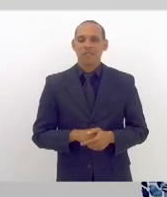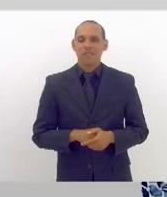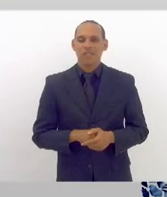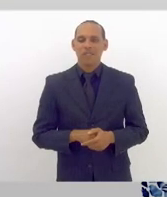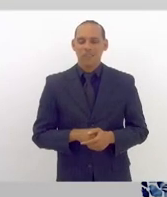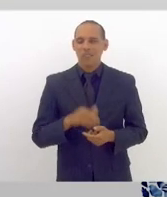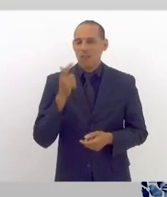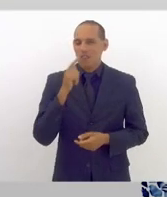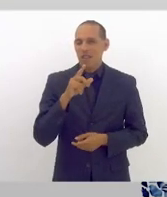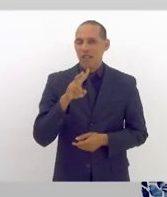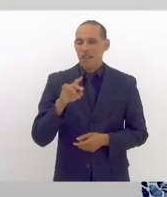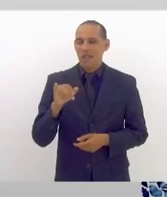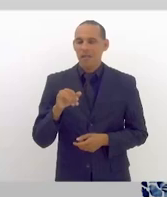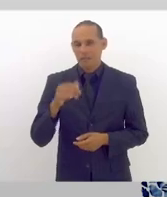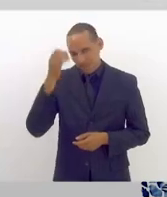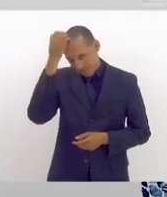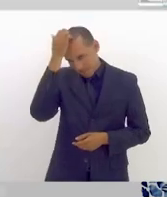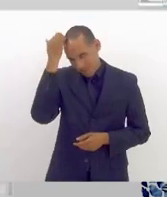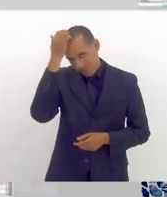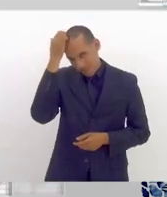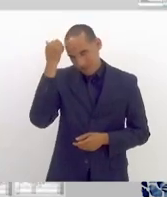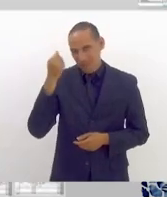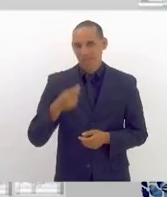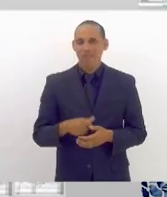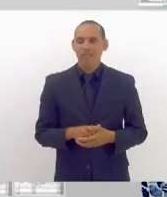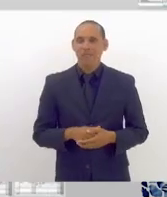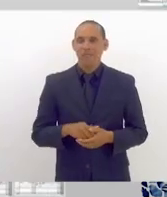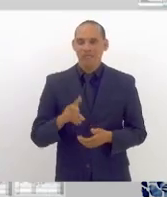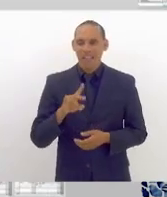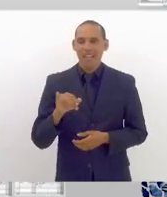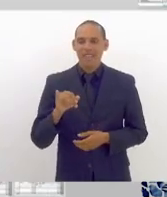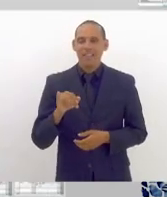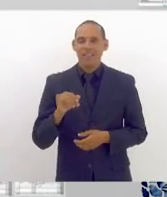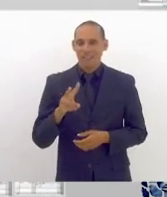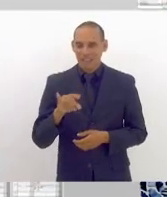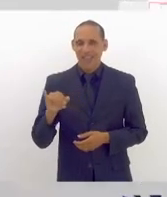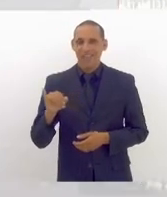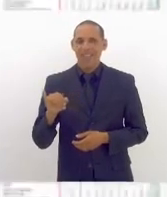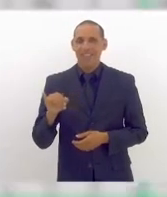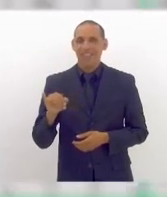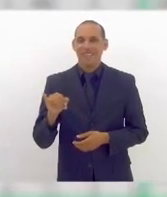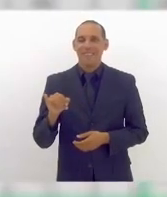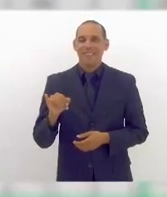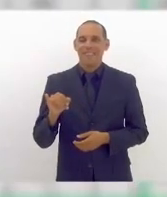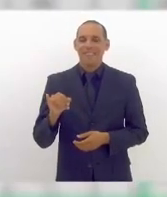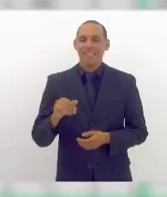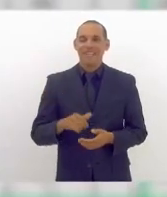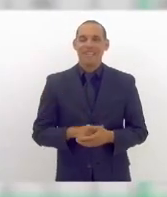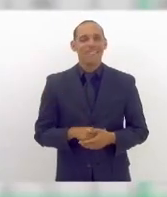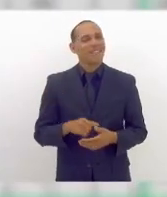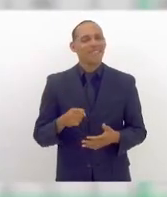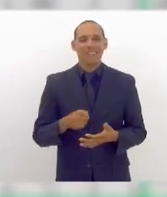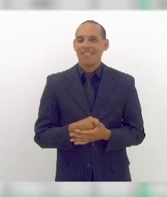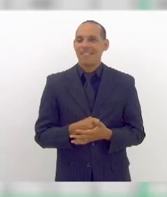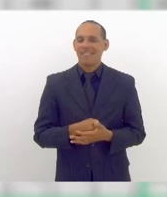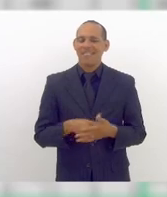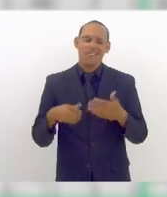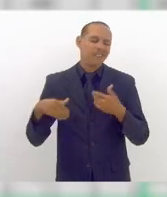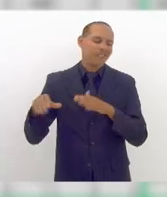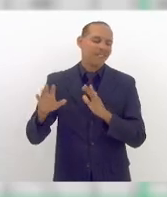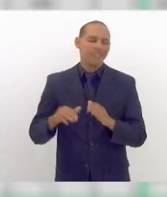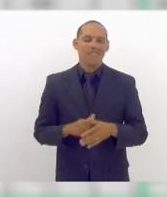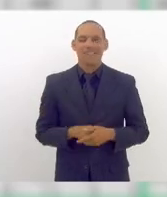vai chegar vai dar no mesmo vai lá pode ir deixa